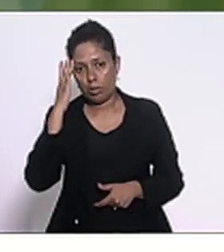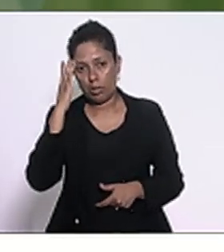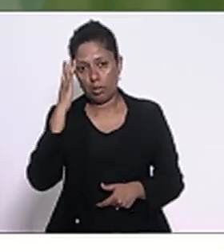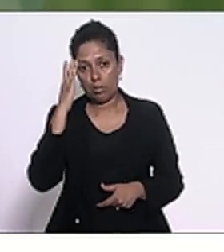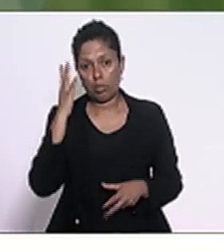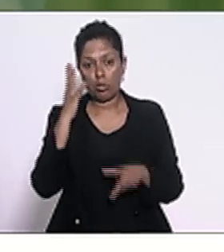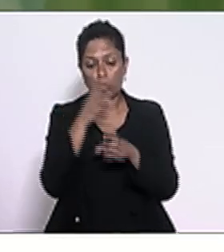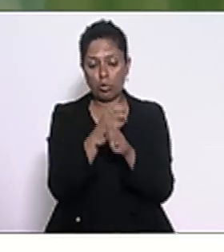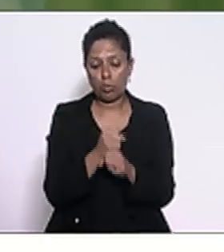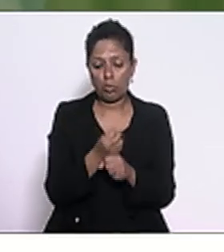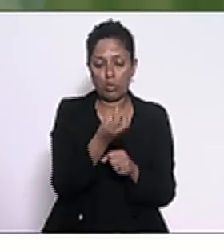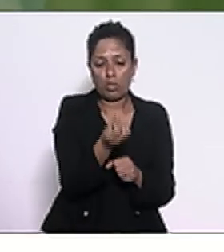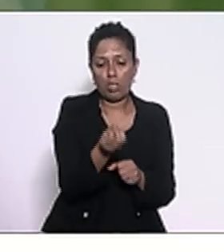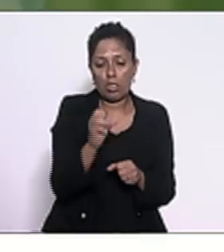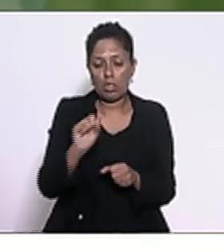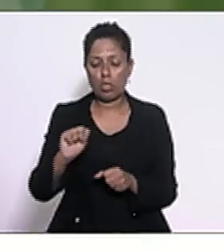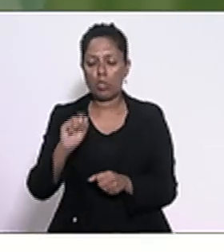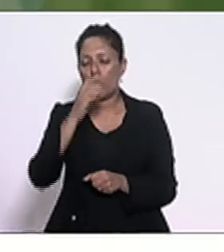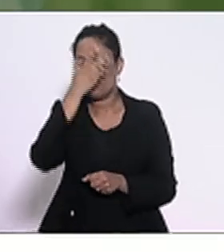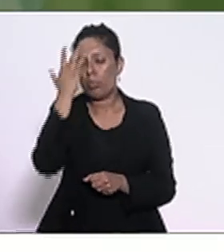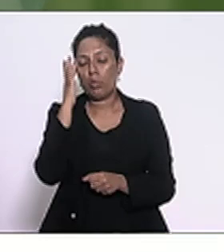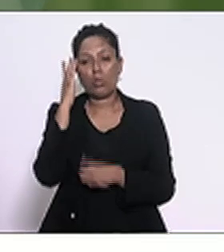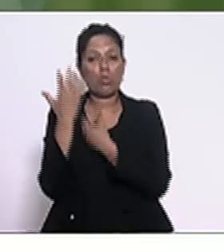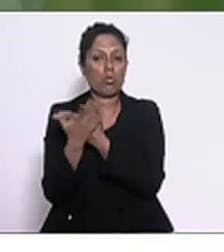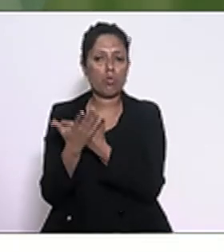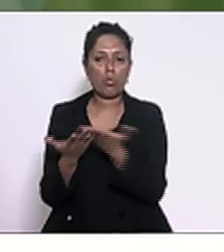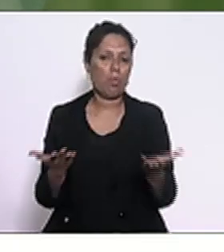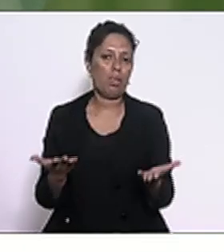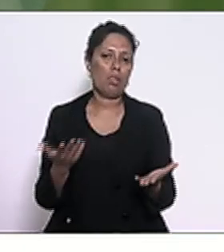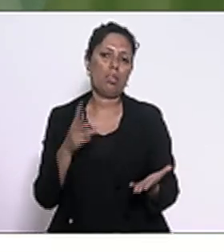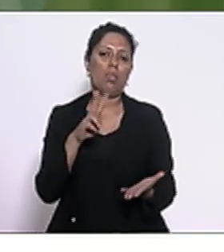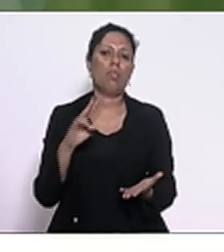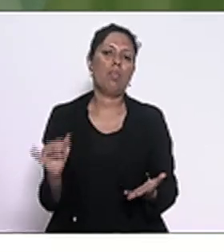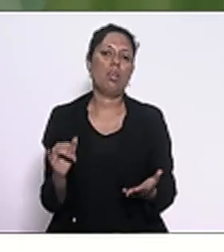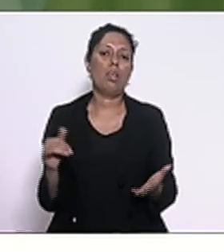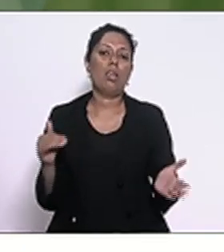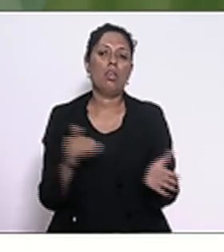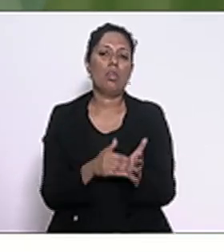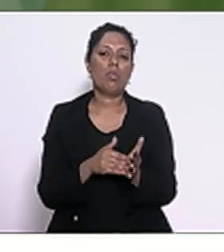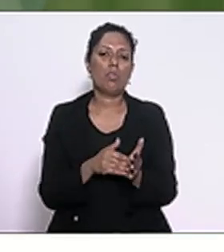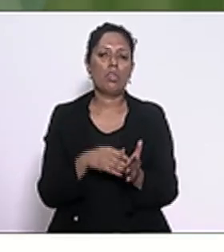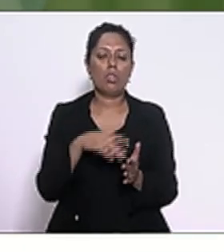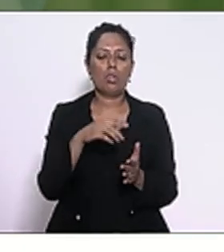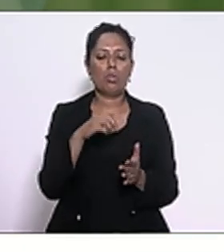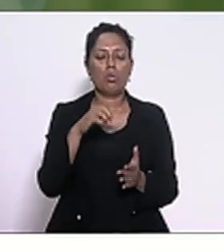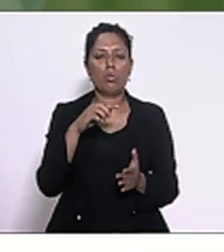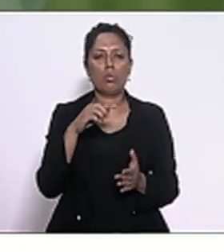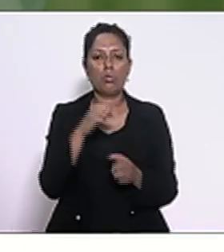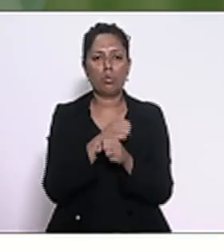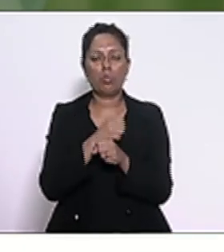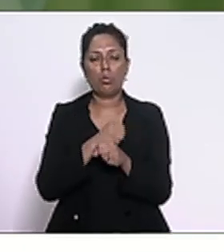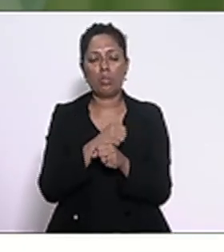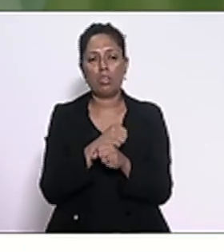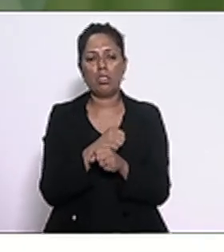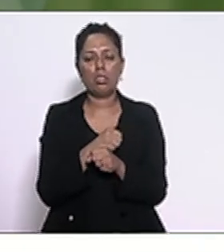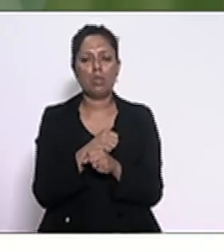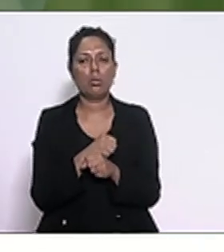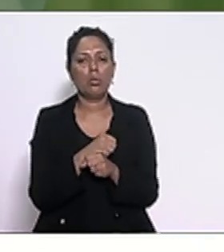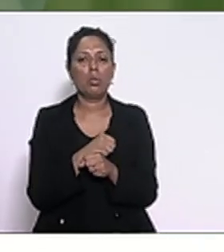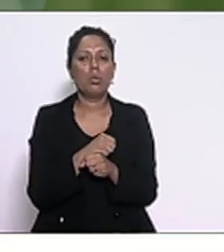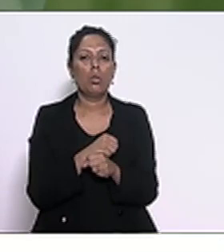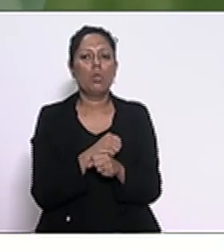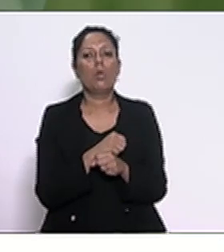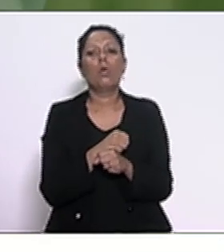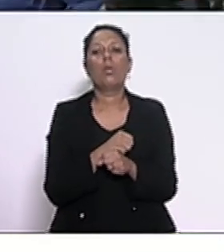53, já temos 68. Só esse ano, ou na expectativa de até o final do ano, seja esvaziado o órgão. Tem 155 em